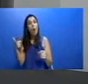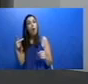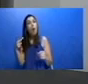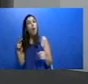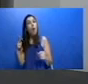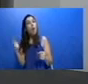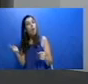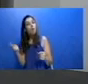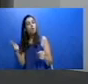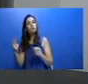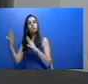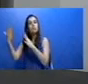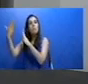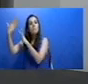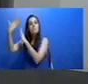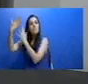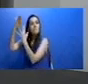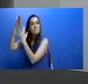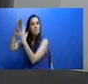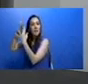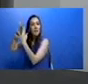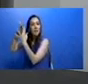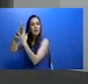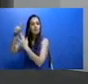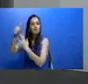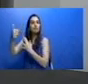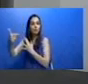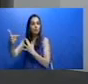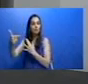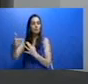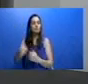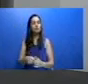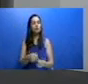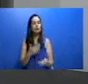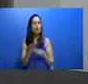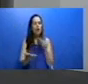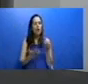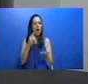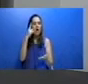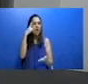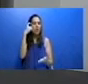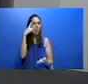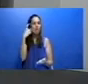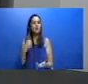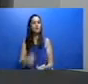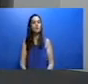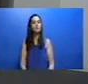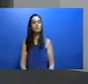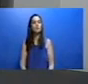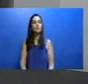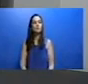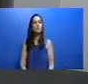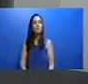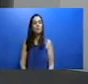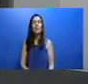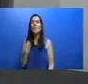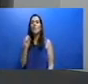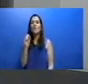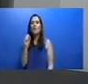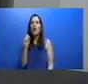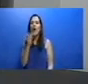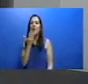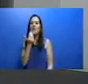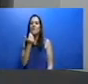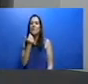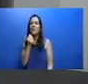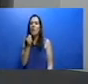do produto. Trocar ideias. 1. Quais alimentos ou produtos que você conhece que podem